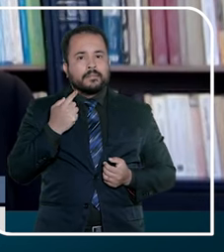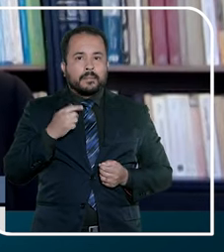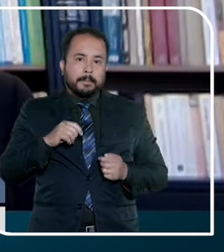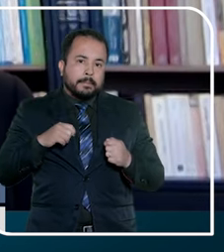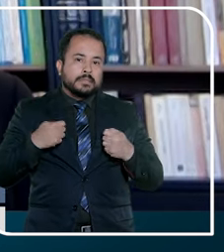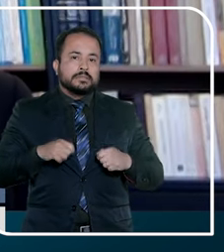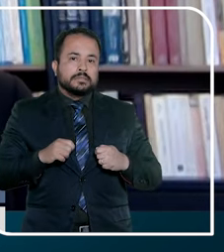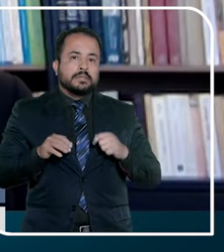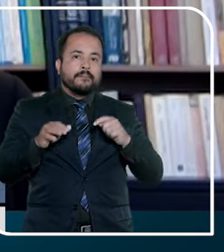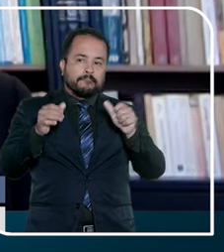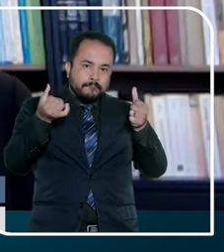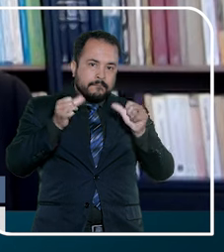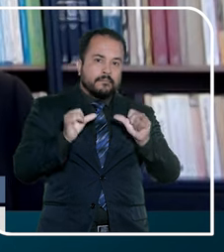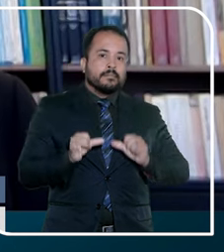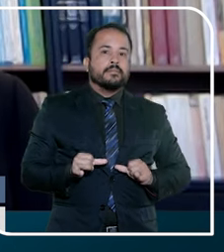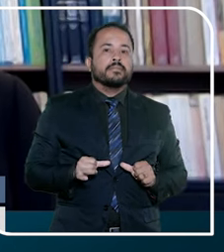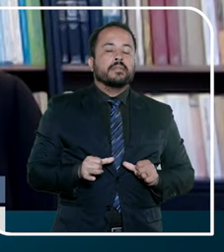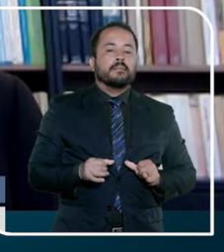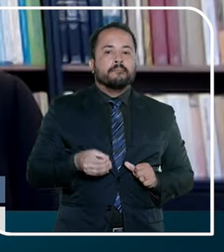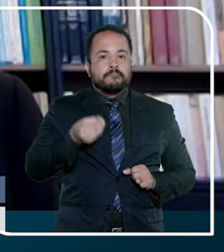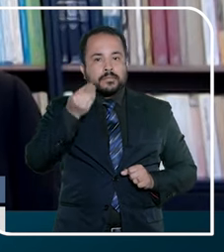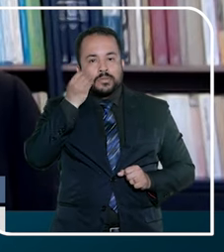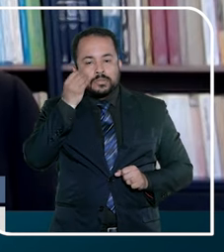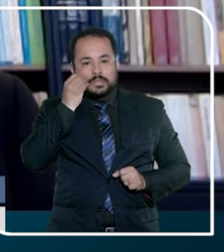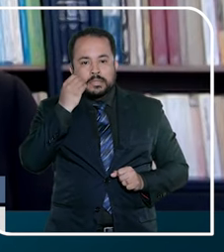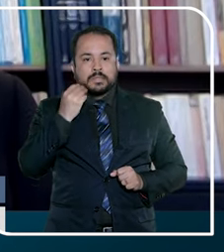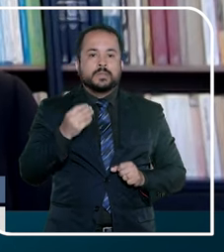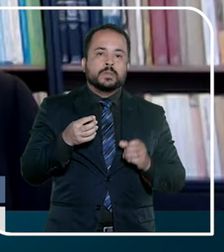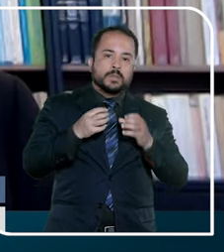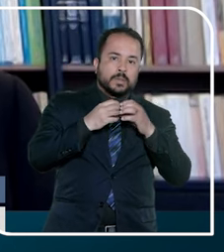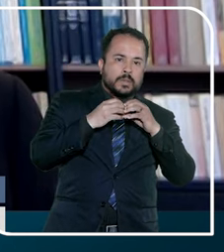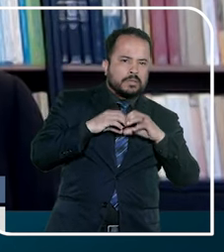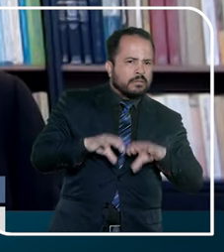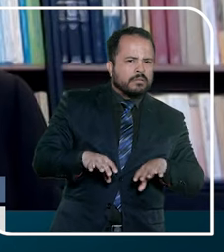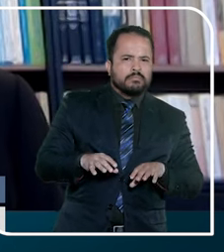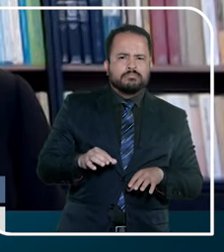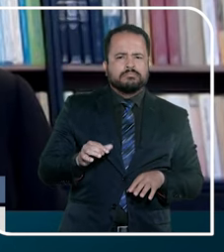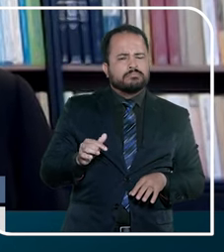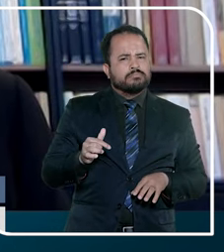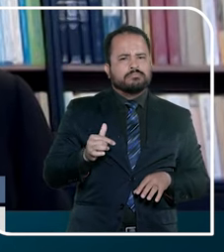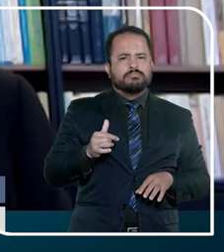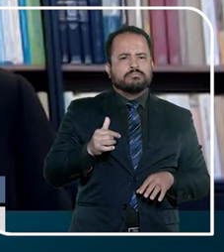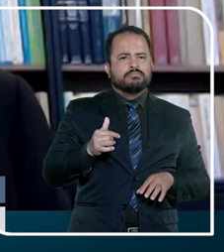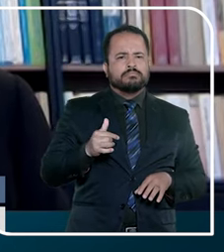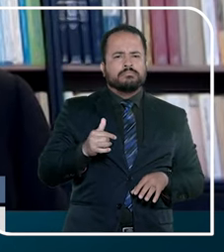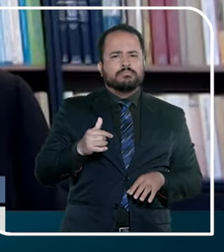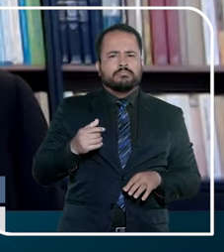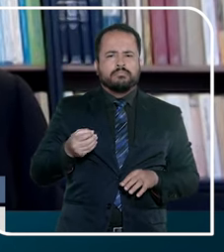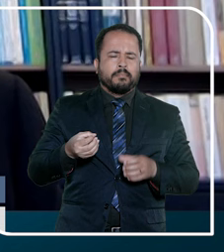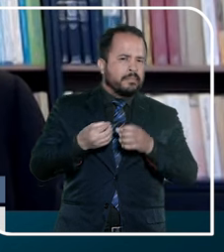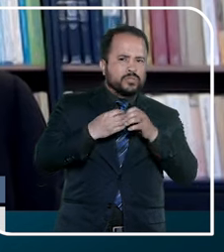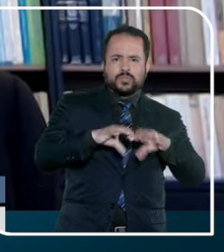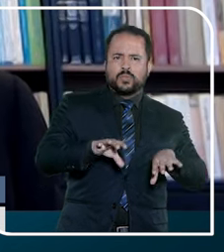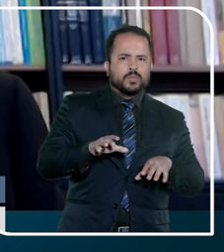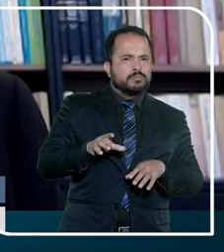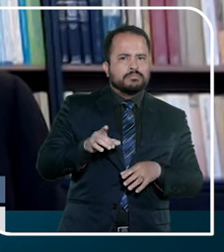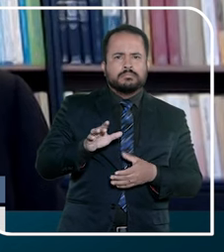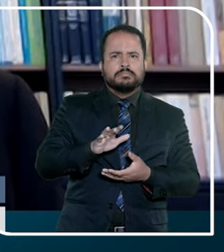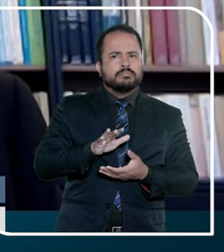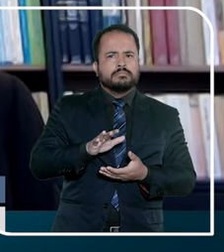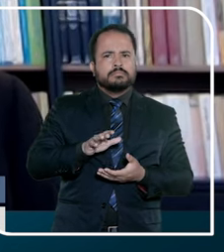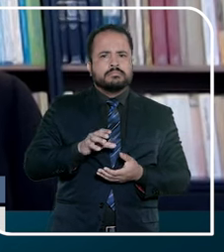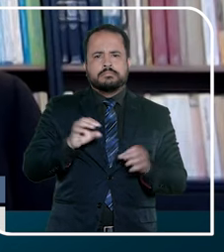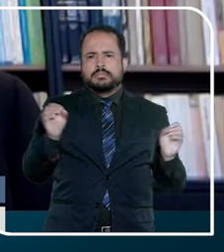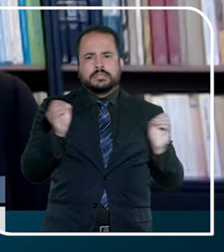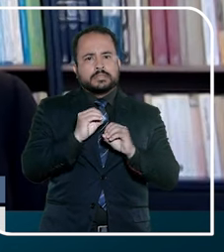aquele dano Foi bastante limitado e que não teve grandes repercussões o a jurisprudência pode